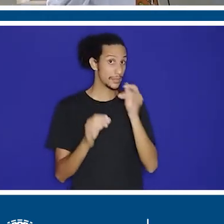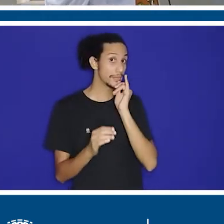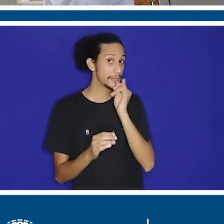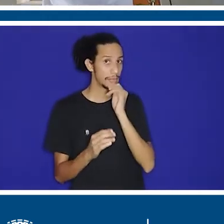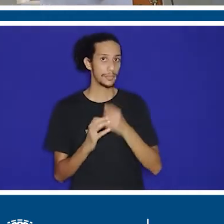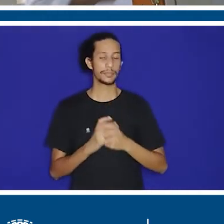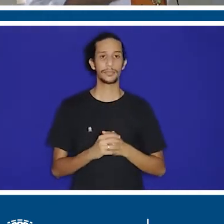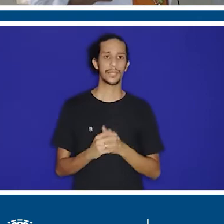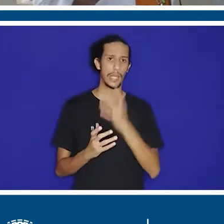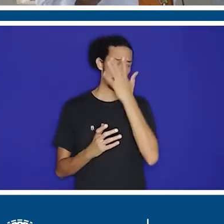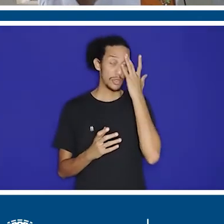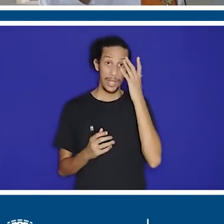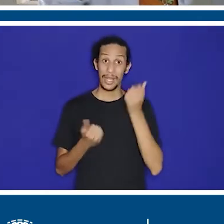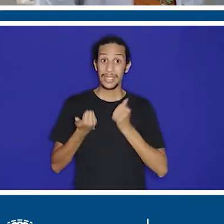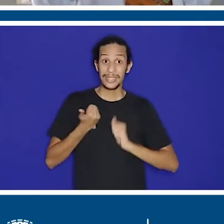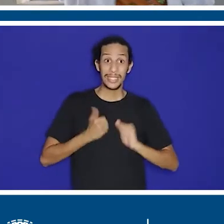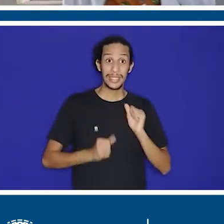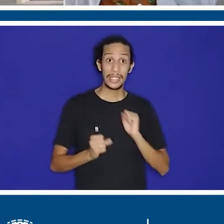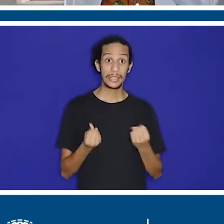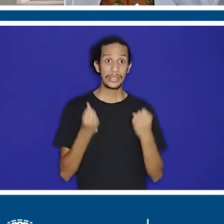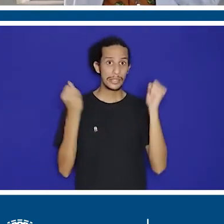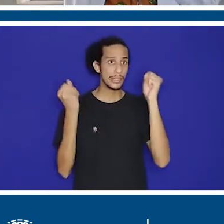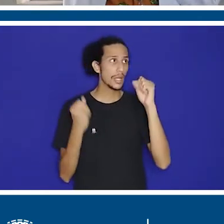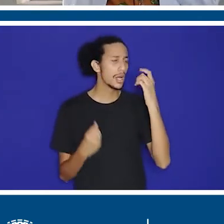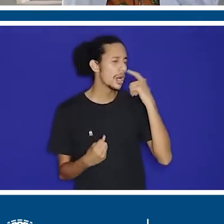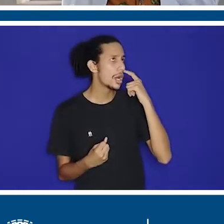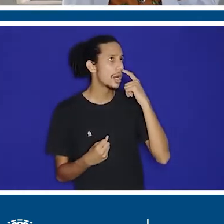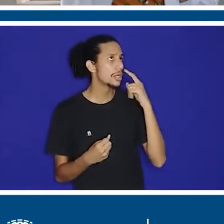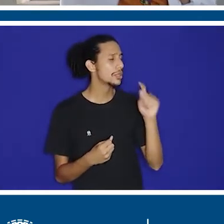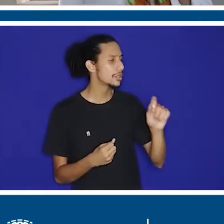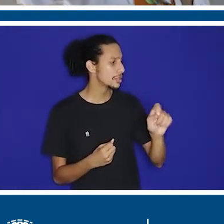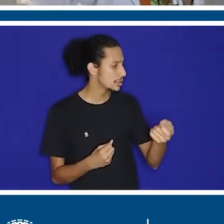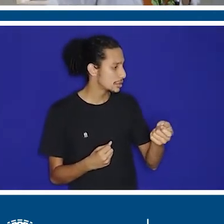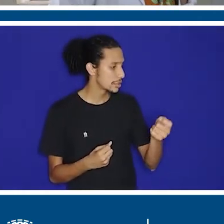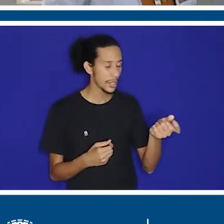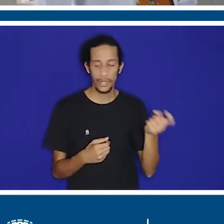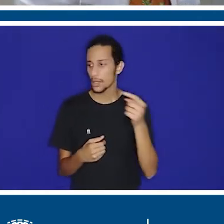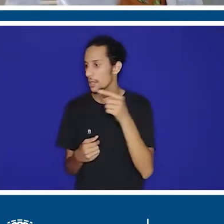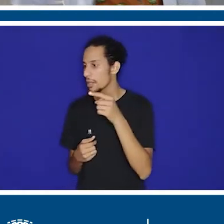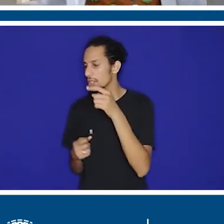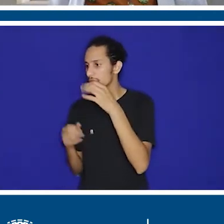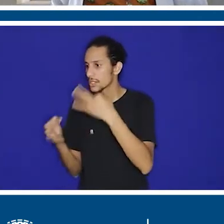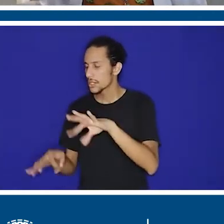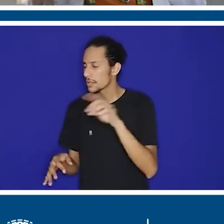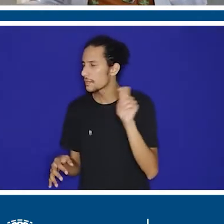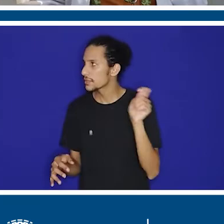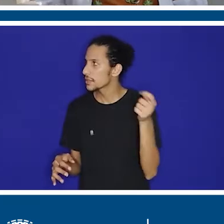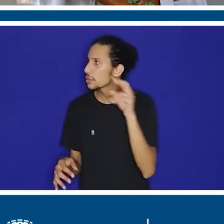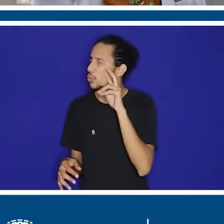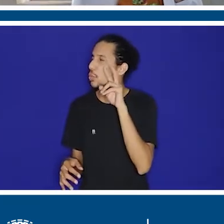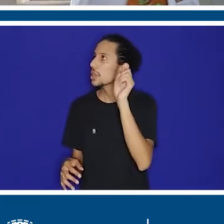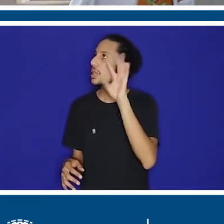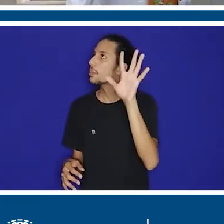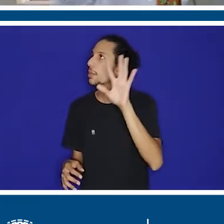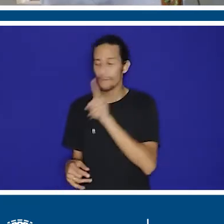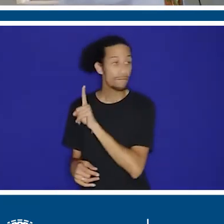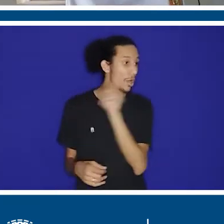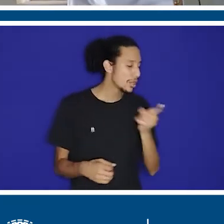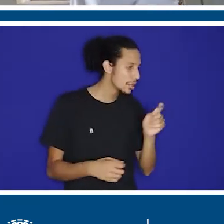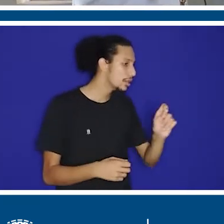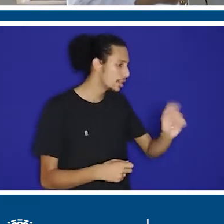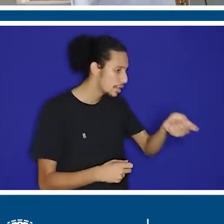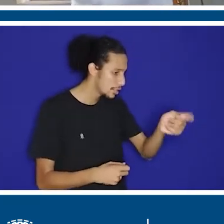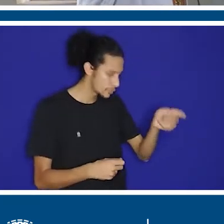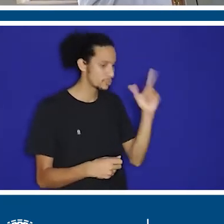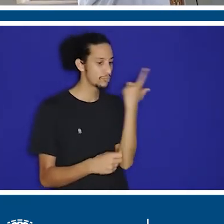né? A pessoa fica extremamente ansiosa. Ah, será que eu fechei? Achar? Aí volta. Aí fecha. E volta. E fechei a porta. Não